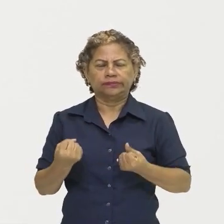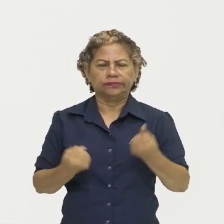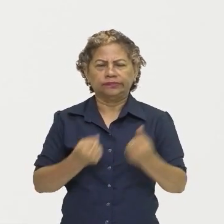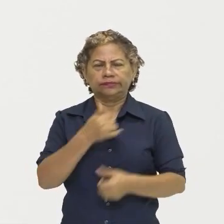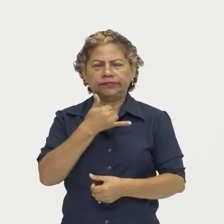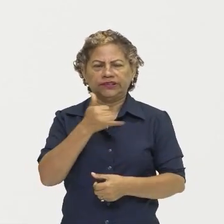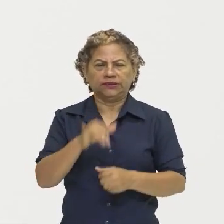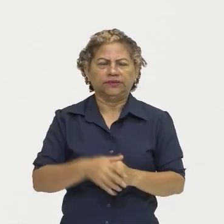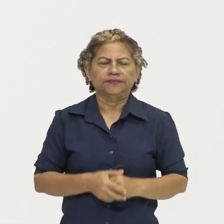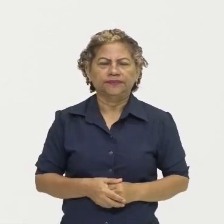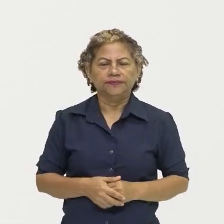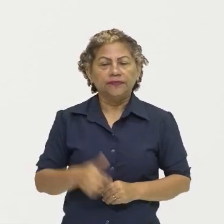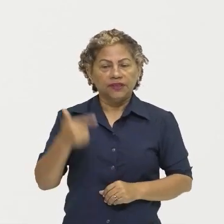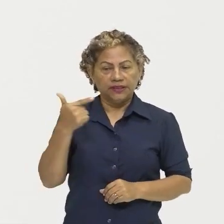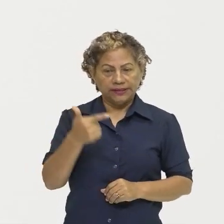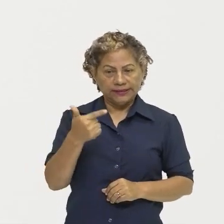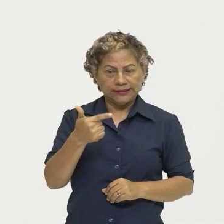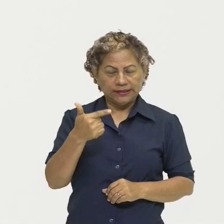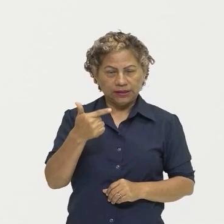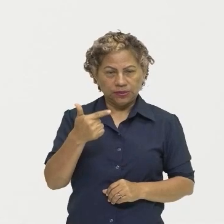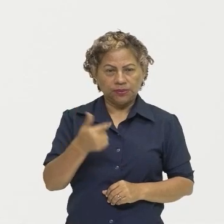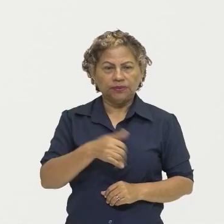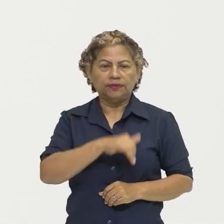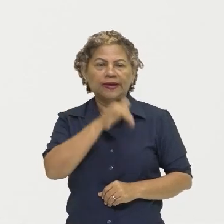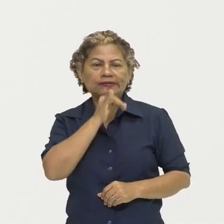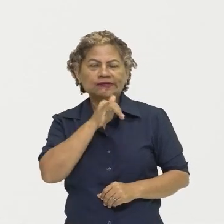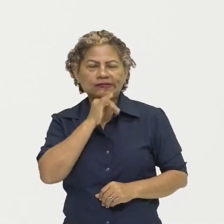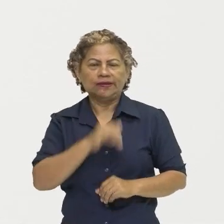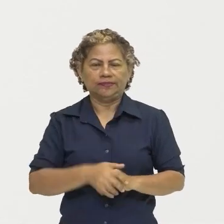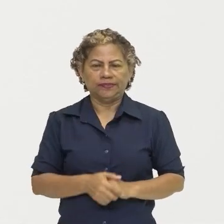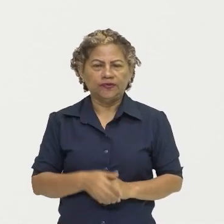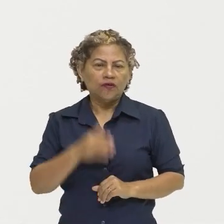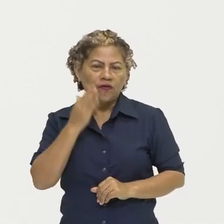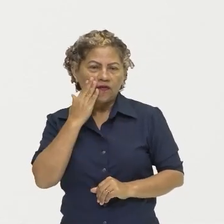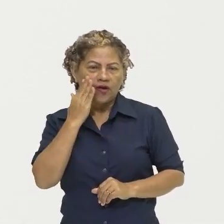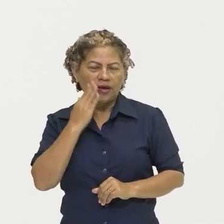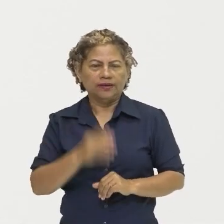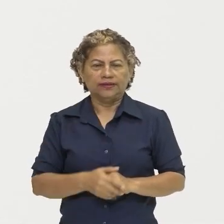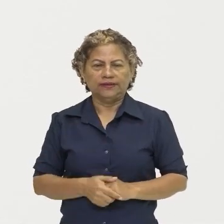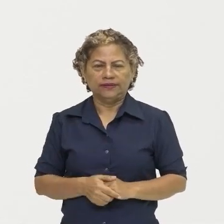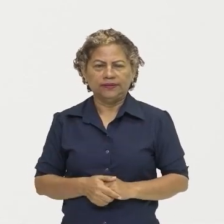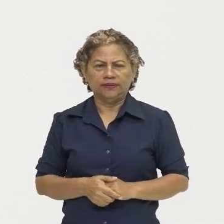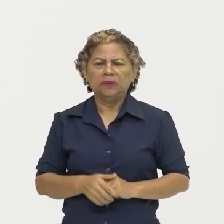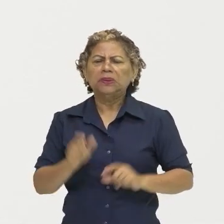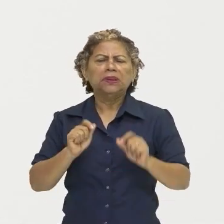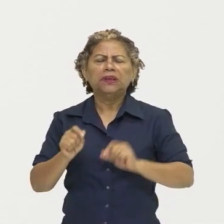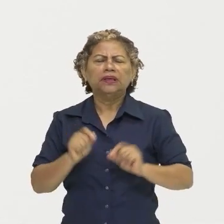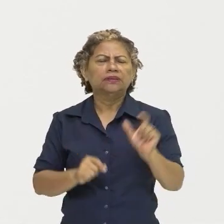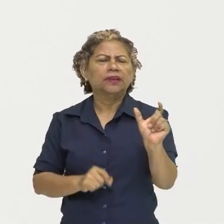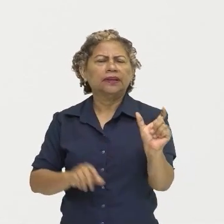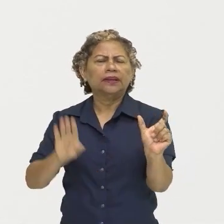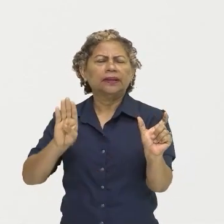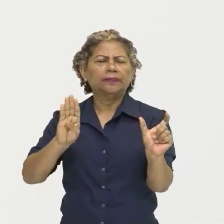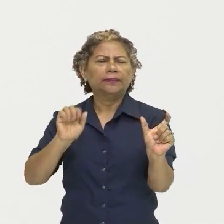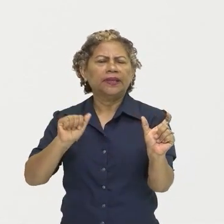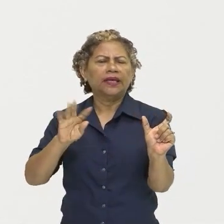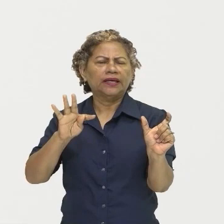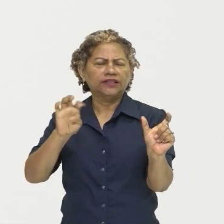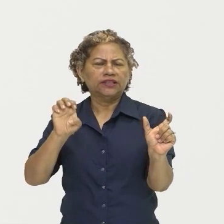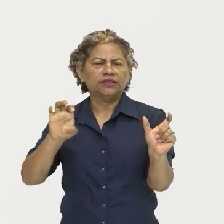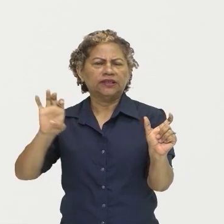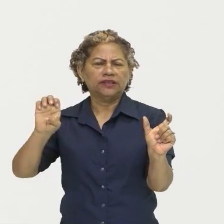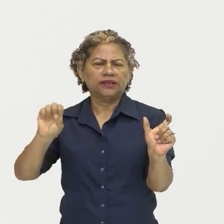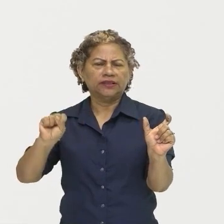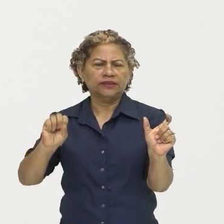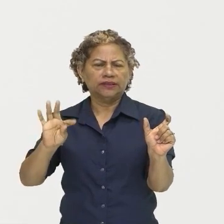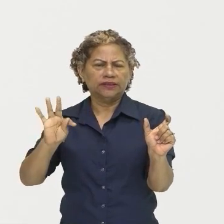para alguns é o bate-estaca. O que é ele? Durante a queda, a